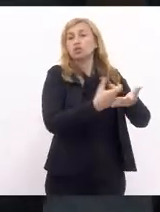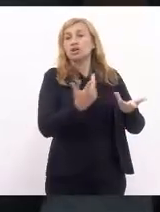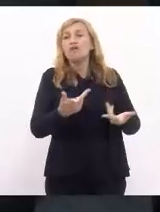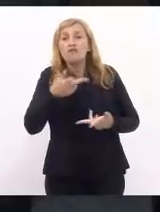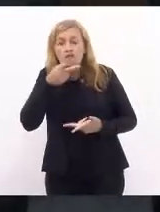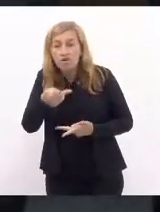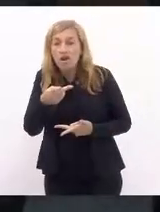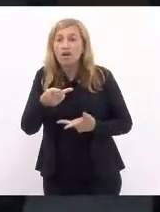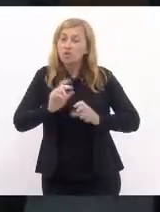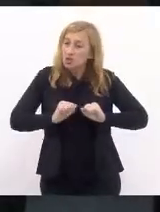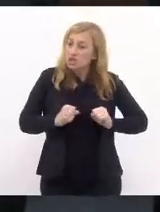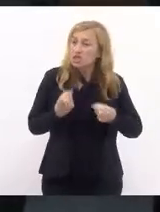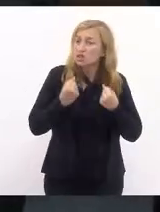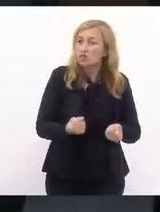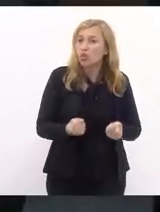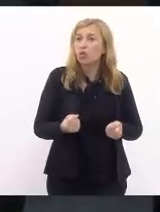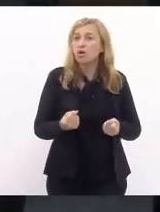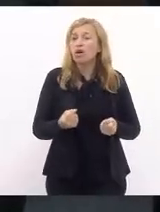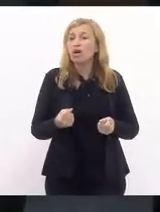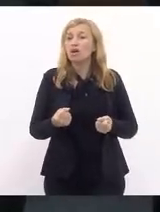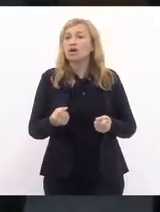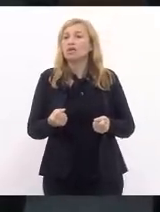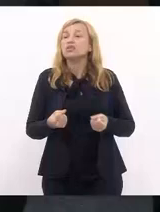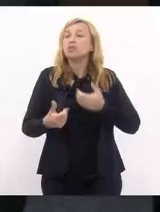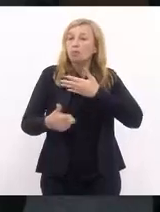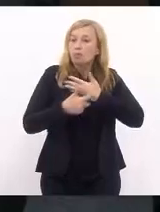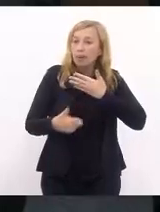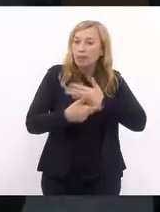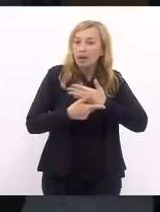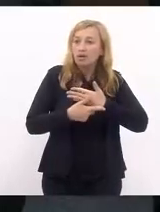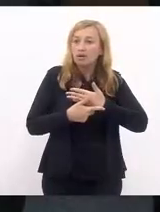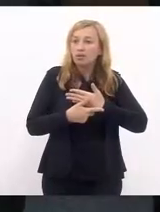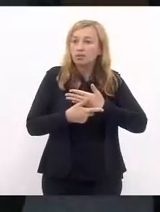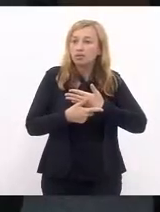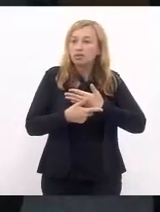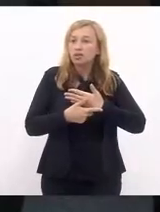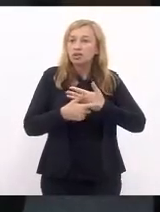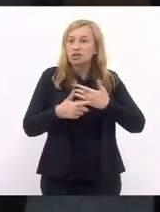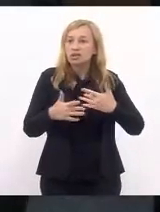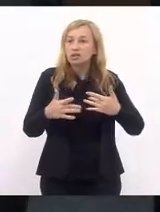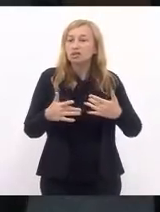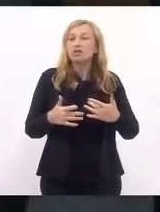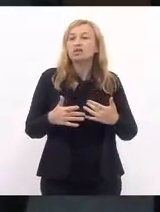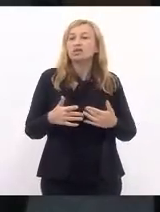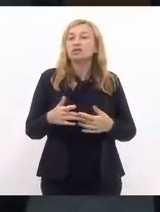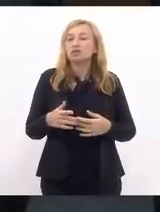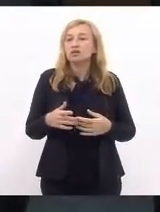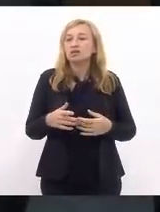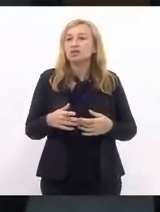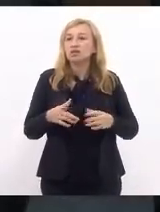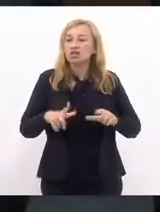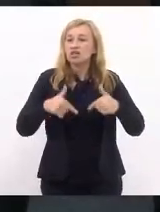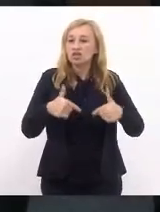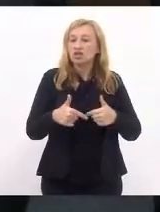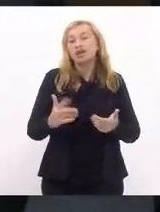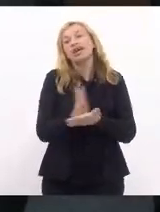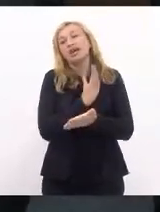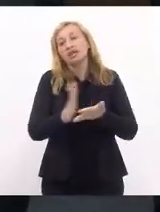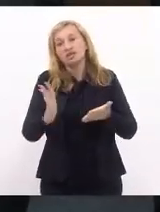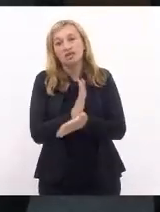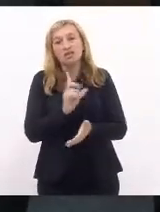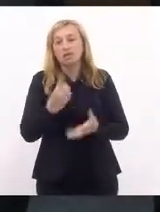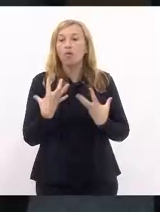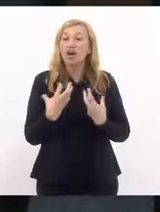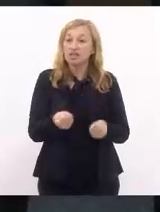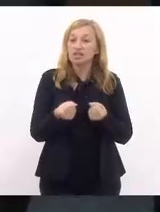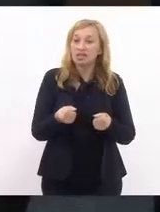falas Que se esforçam a ter um papel dissonante daqueles que muitas vezes